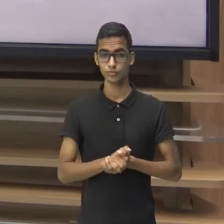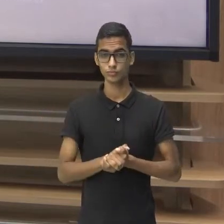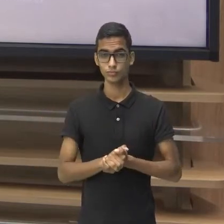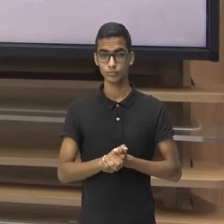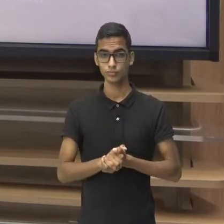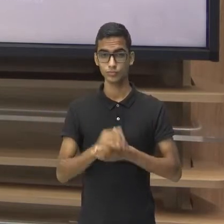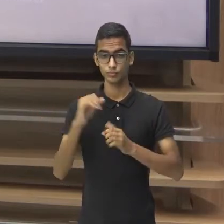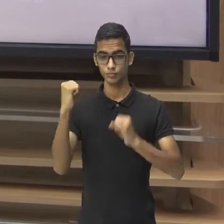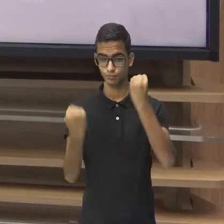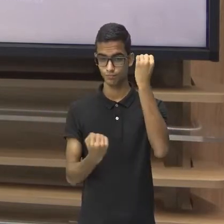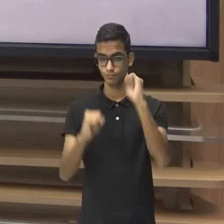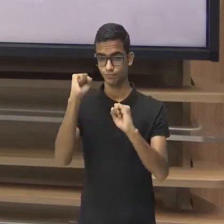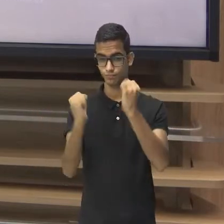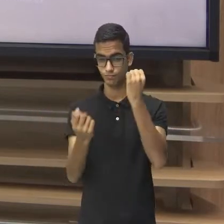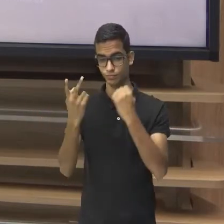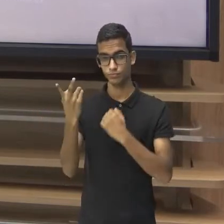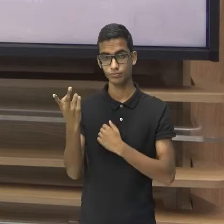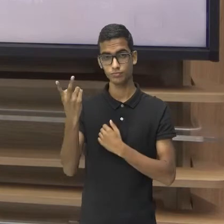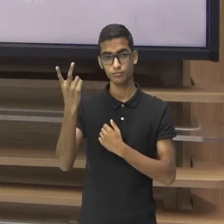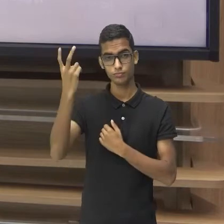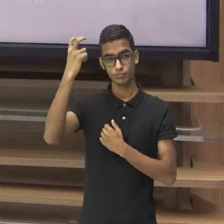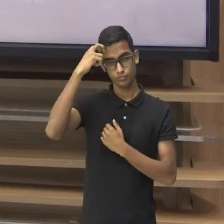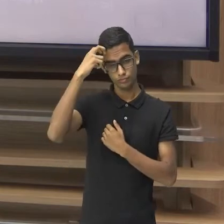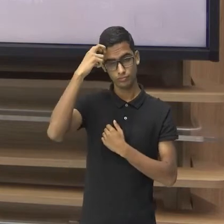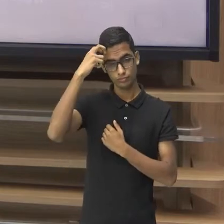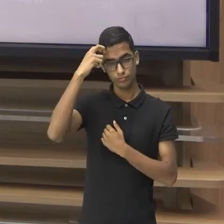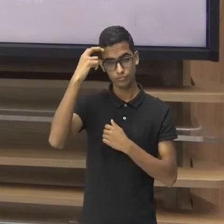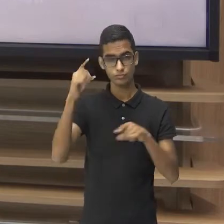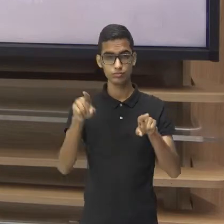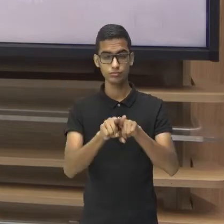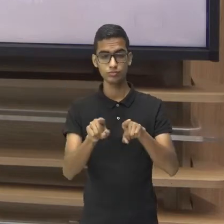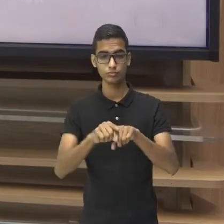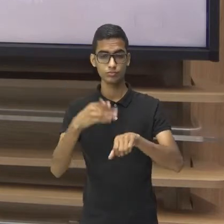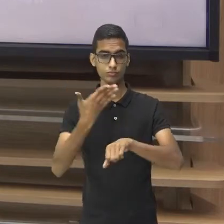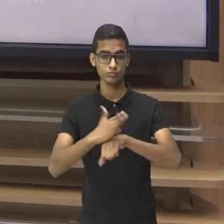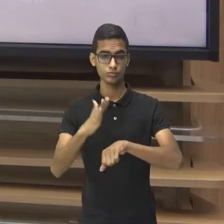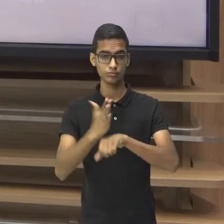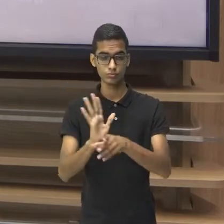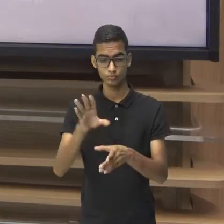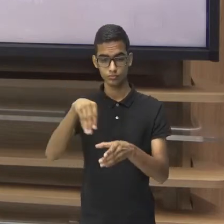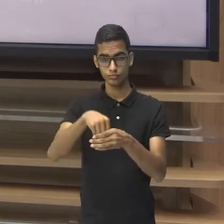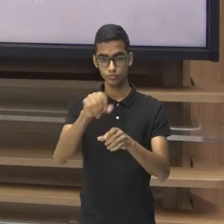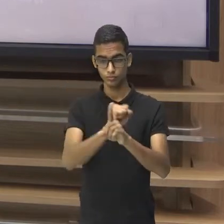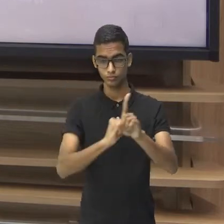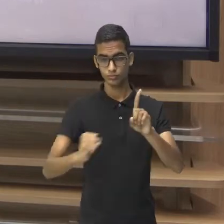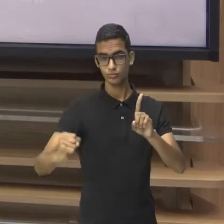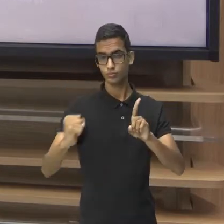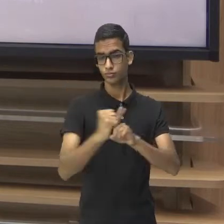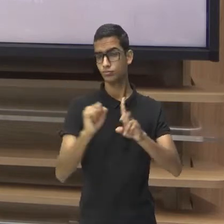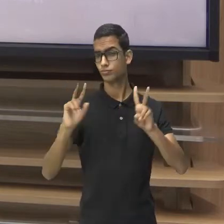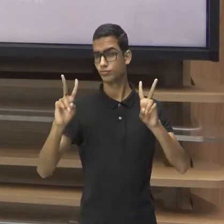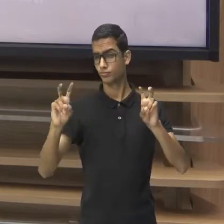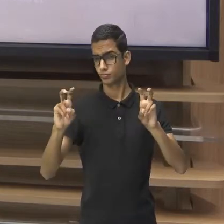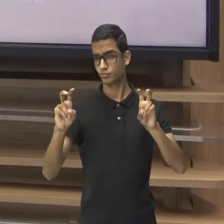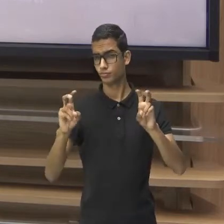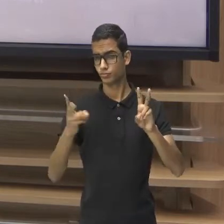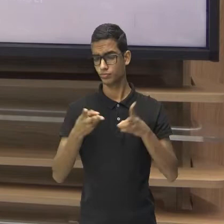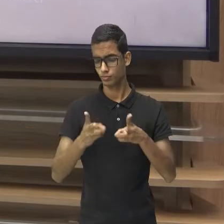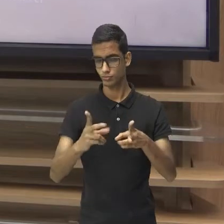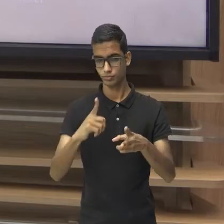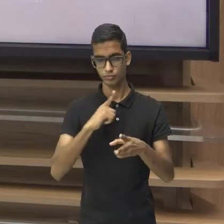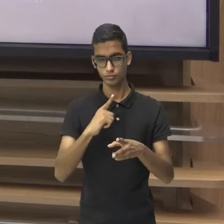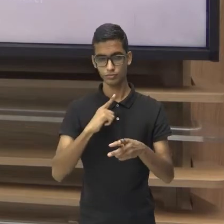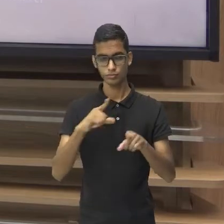Indústria Cultural e Práticas Sociais. Esse é um tema que é muito recorrente e muito